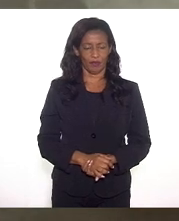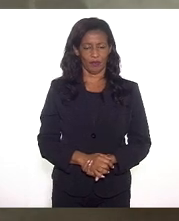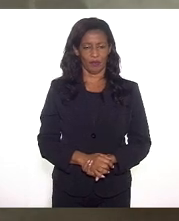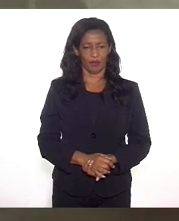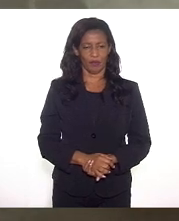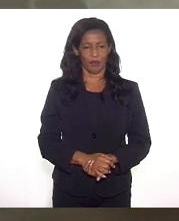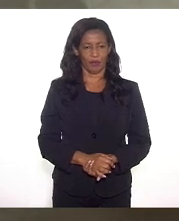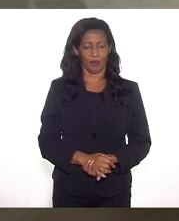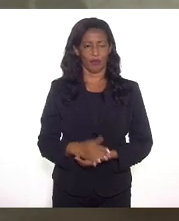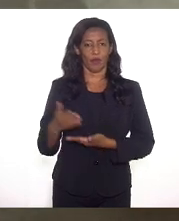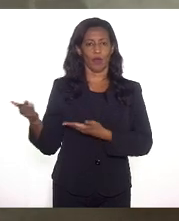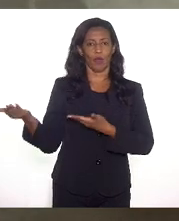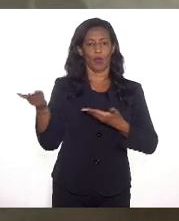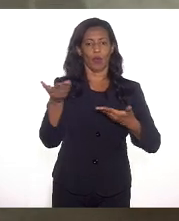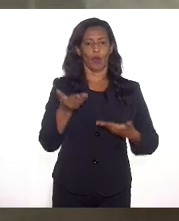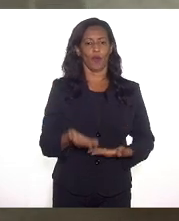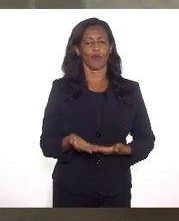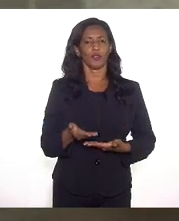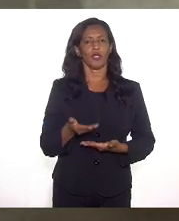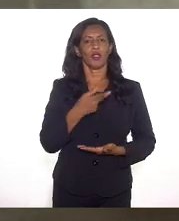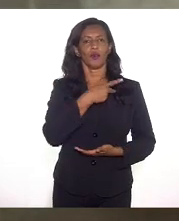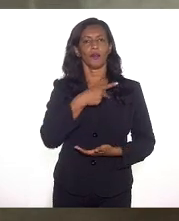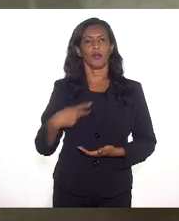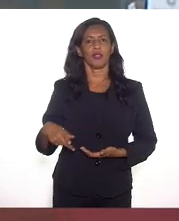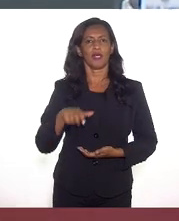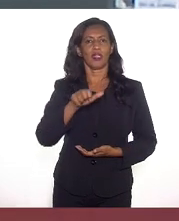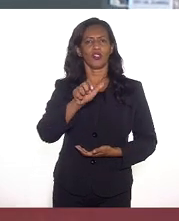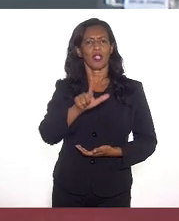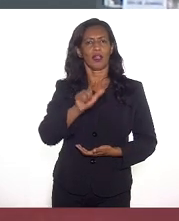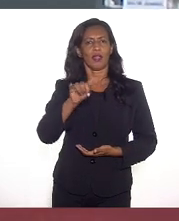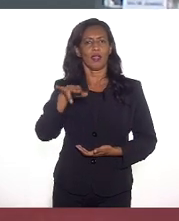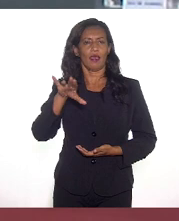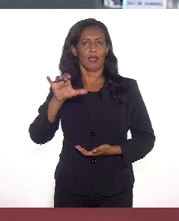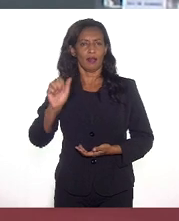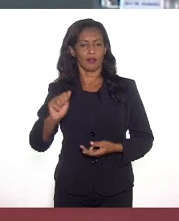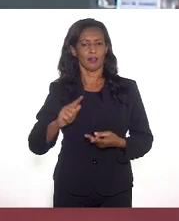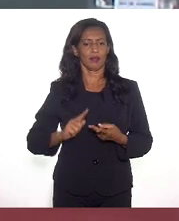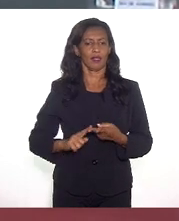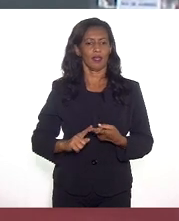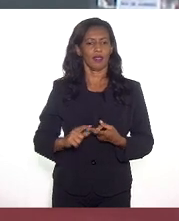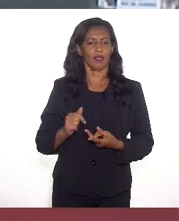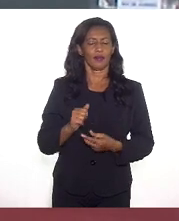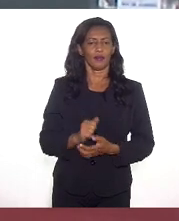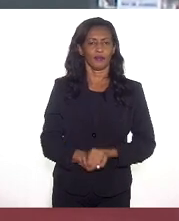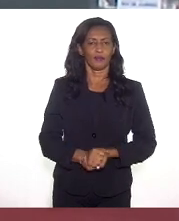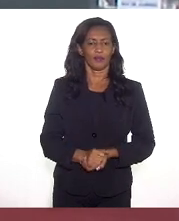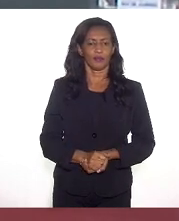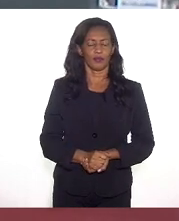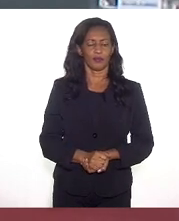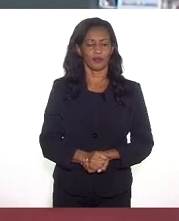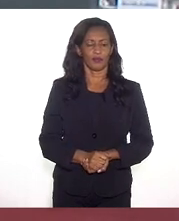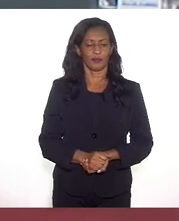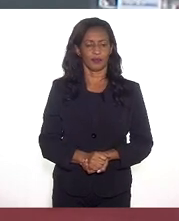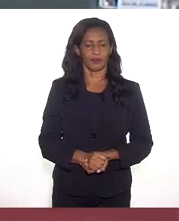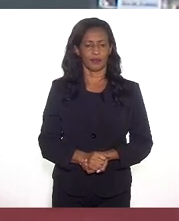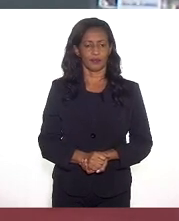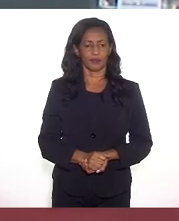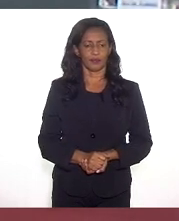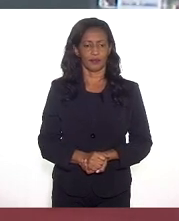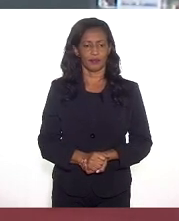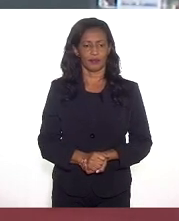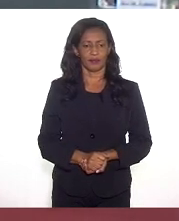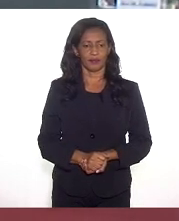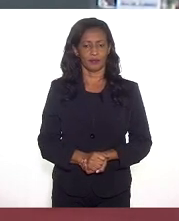Perigueiro, presidente da Aliança, e o senhor Wallace Palhares, presidente da Liga do RJ, para subirem ao palco.